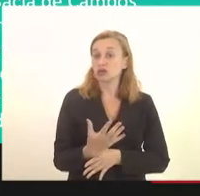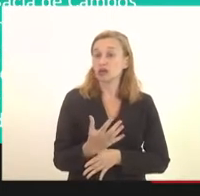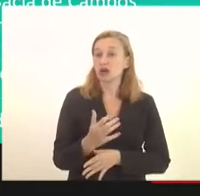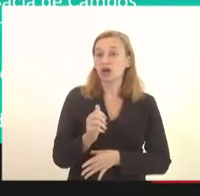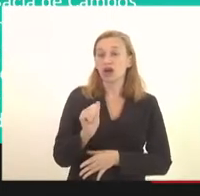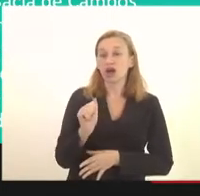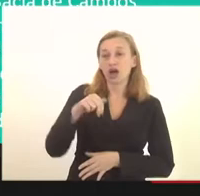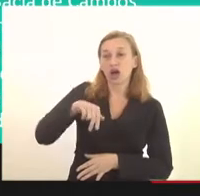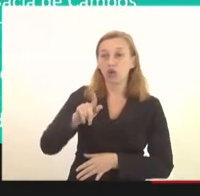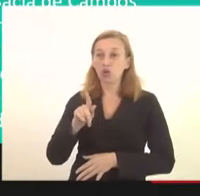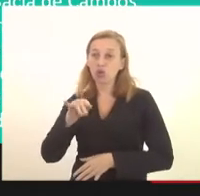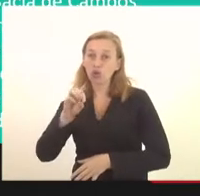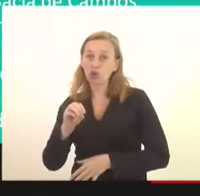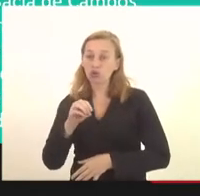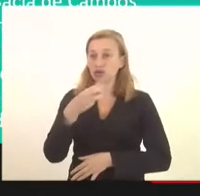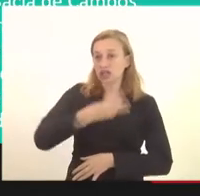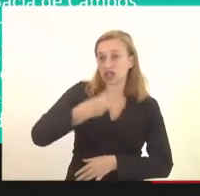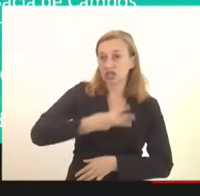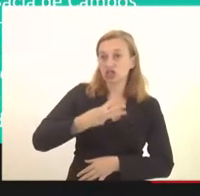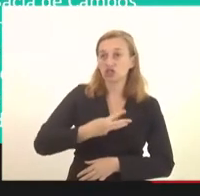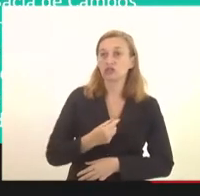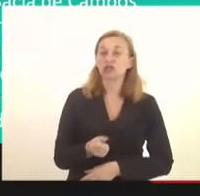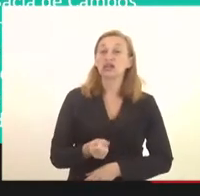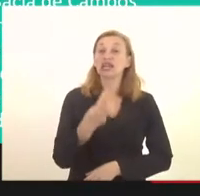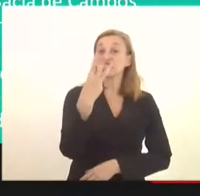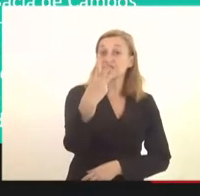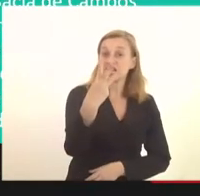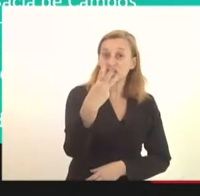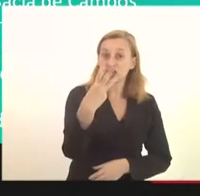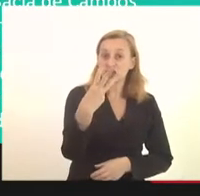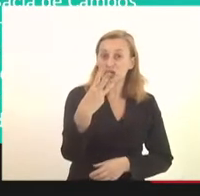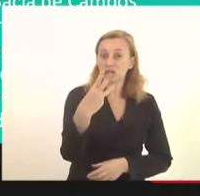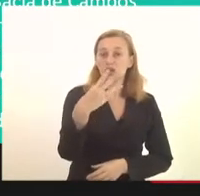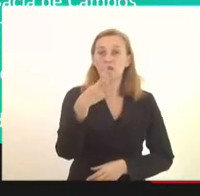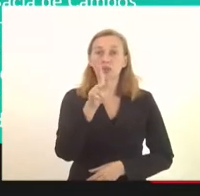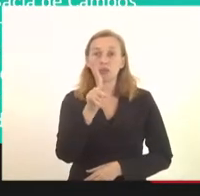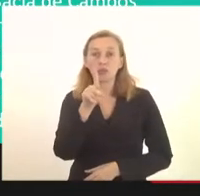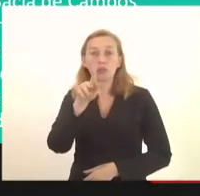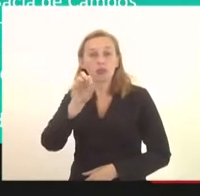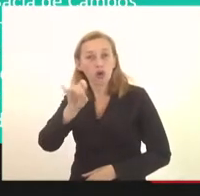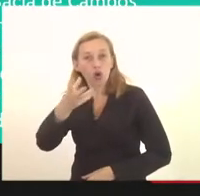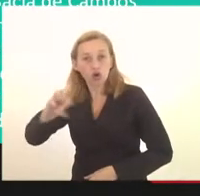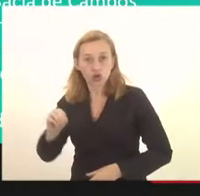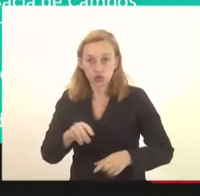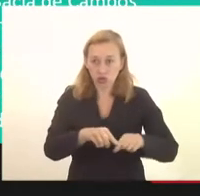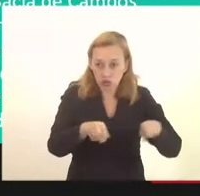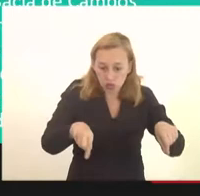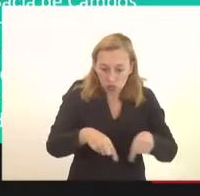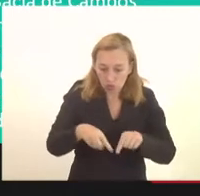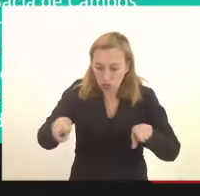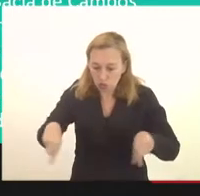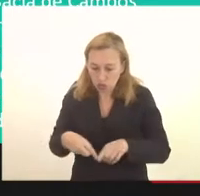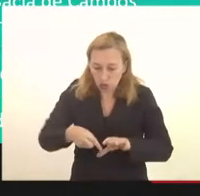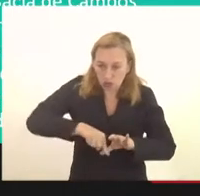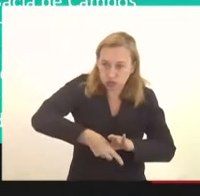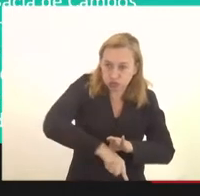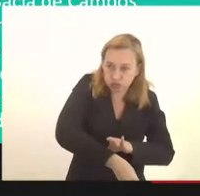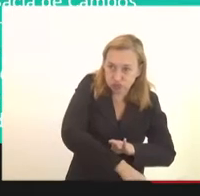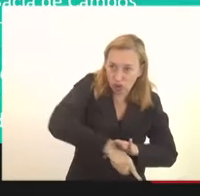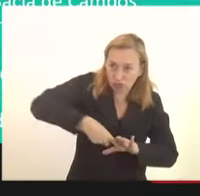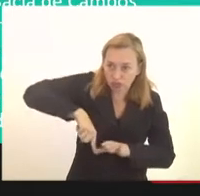3 poços, 2 poços de produção e um poço que a gente chama de híbrido. Ele inicialmente começa com produção, depois ele vai virar um poço injetor de